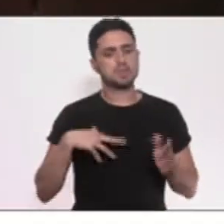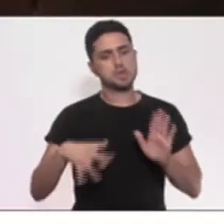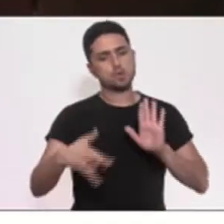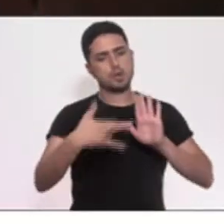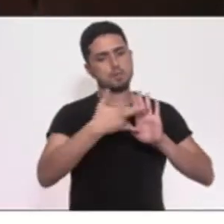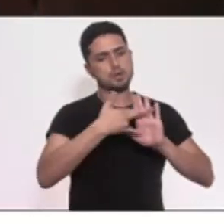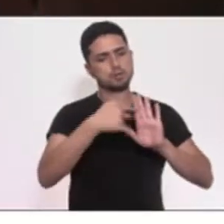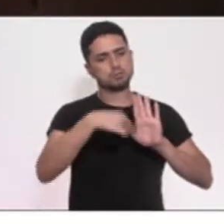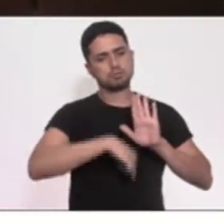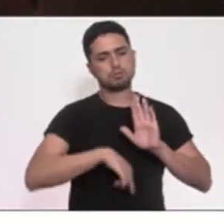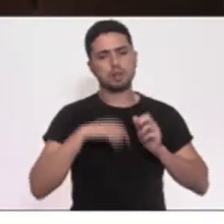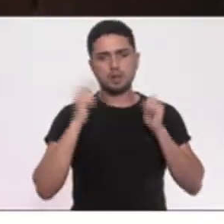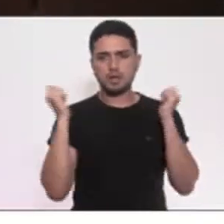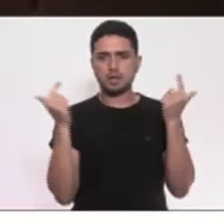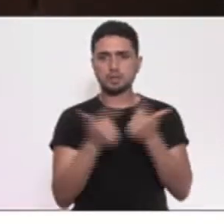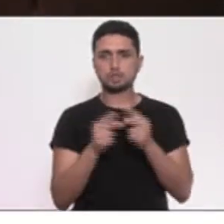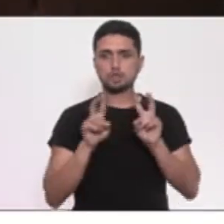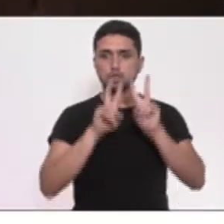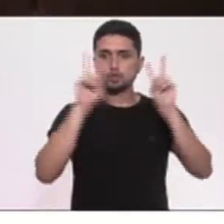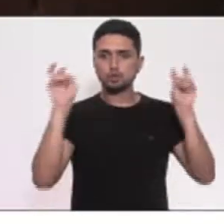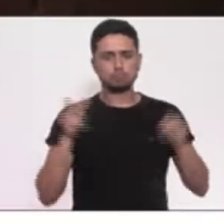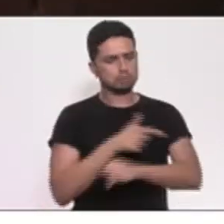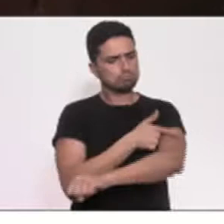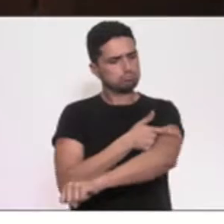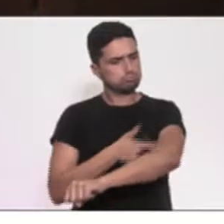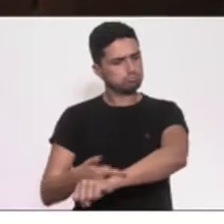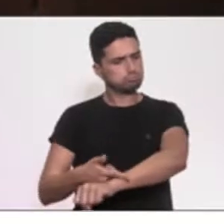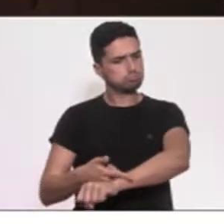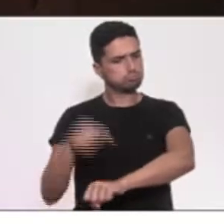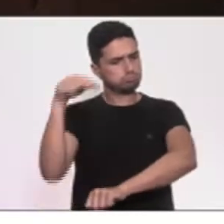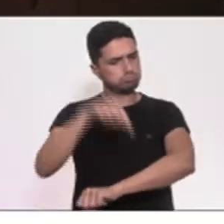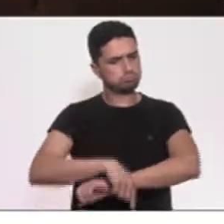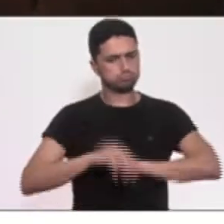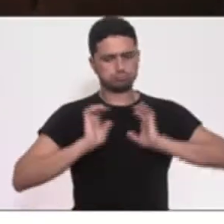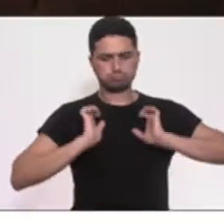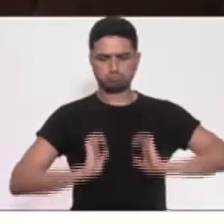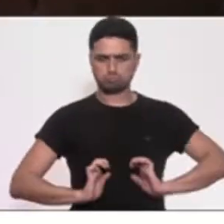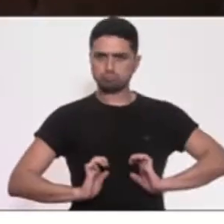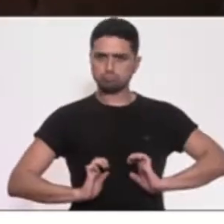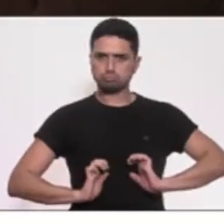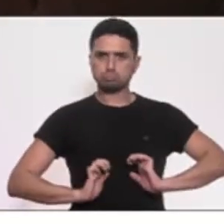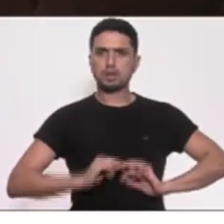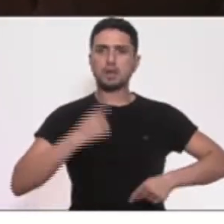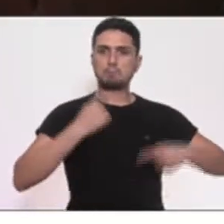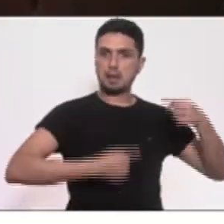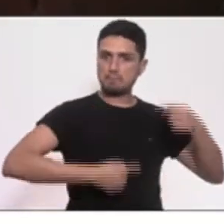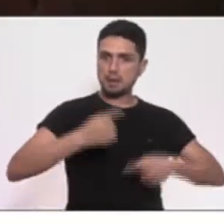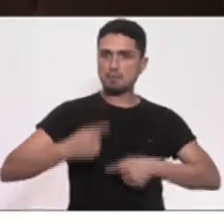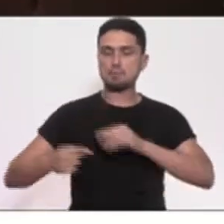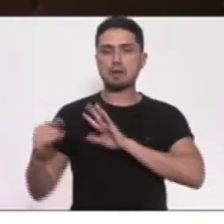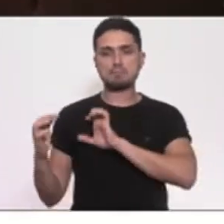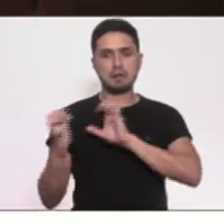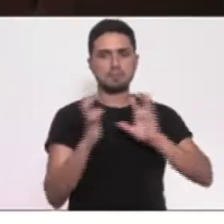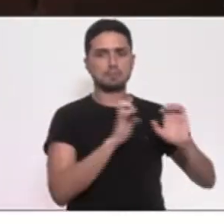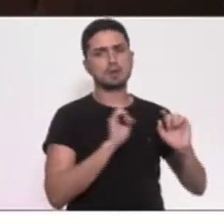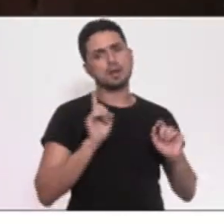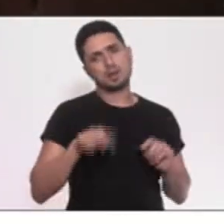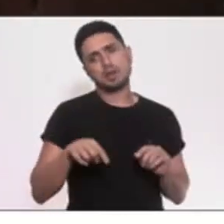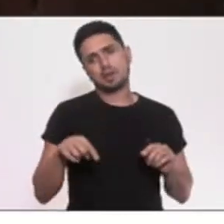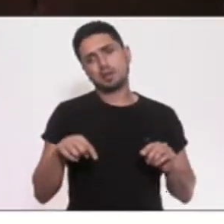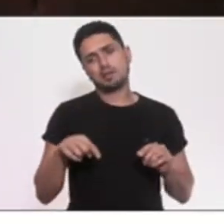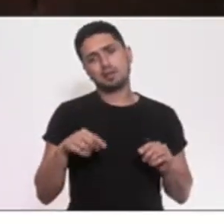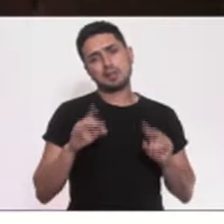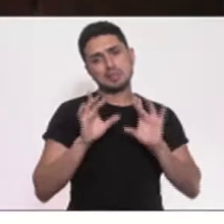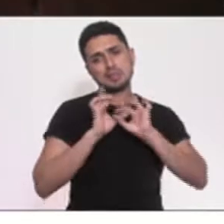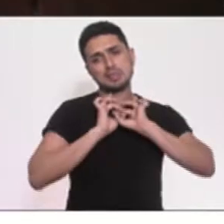casa, sobre a conduta aqui em plenário, esse debate acalorado, ele é salutar à democracia. No